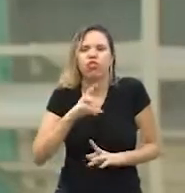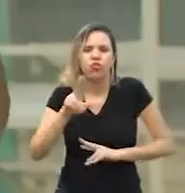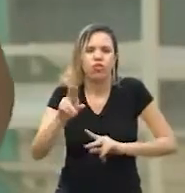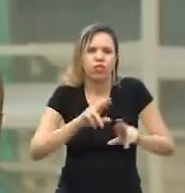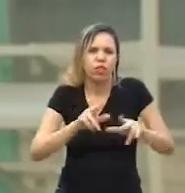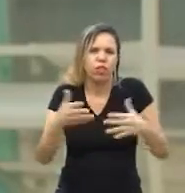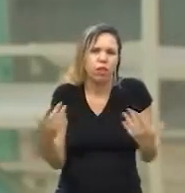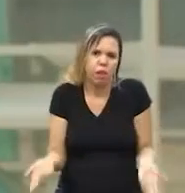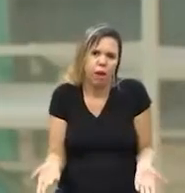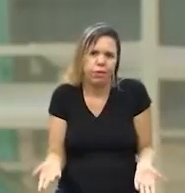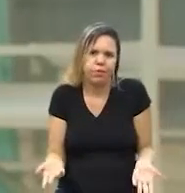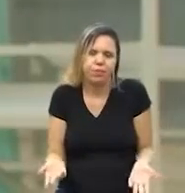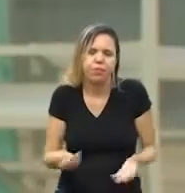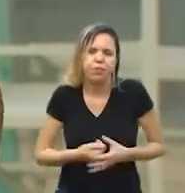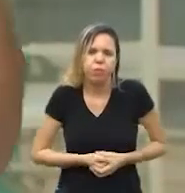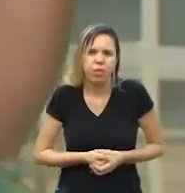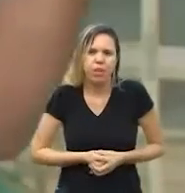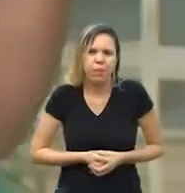estava de um jeito, sabe?